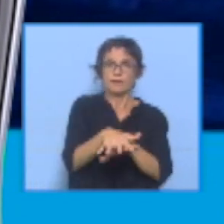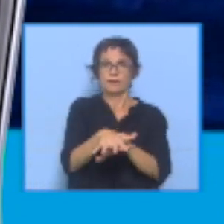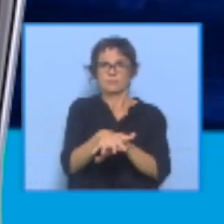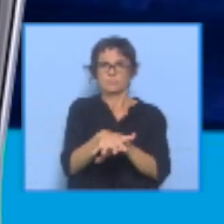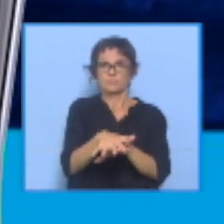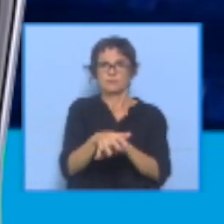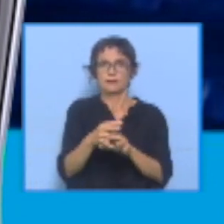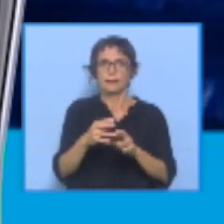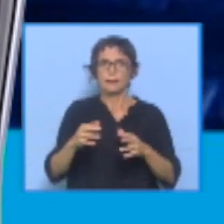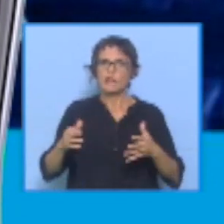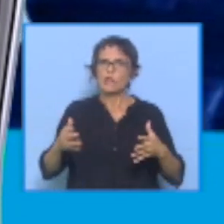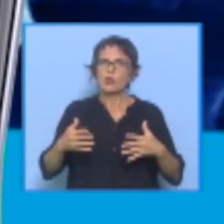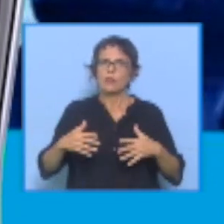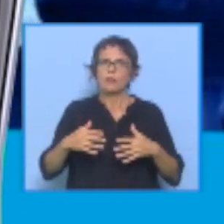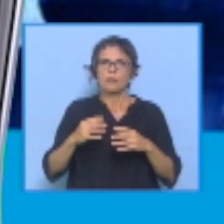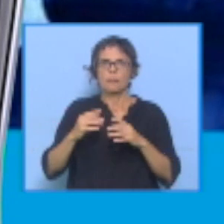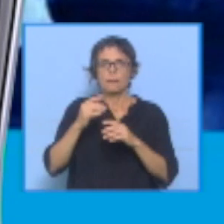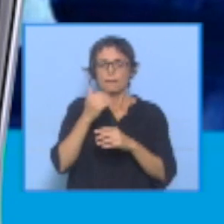a promoção humana.